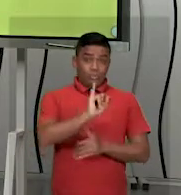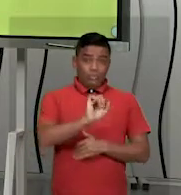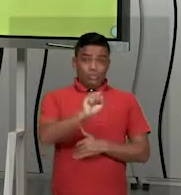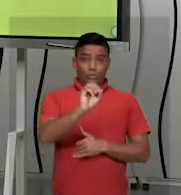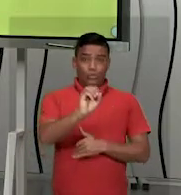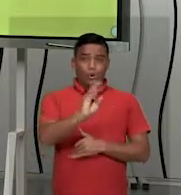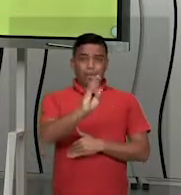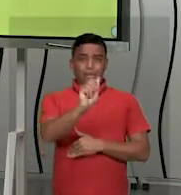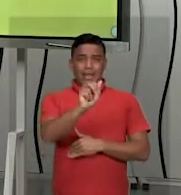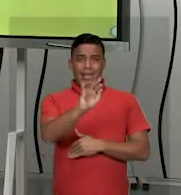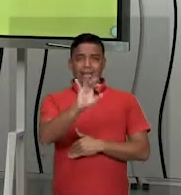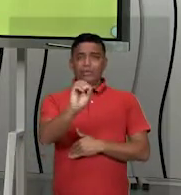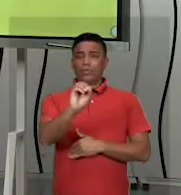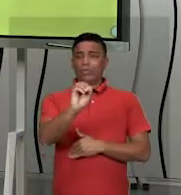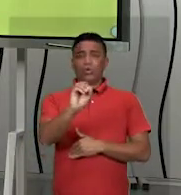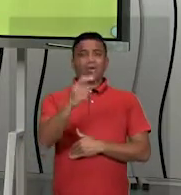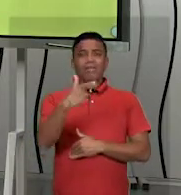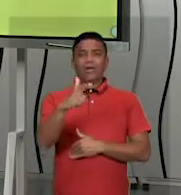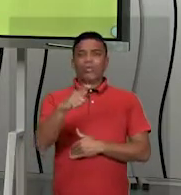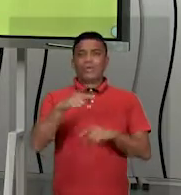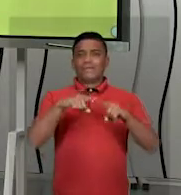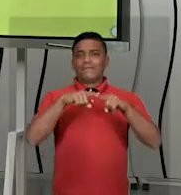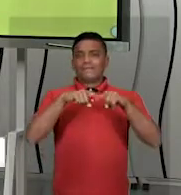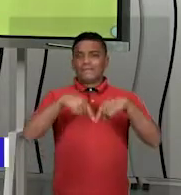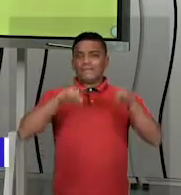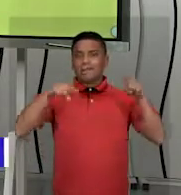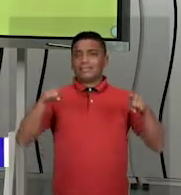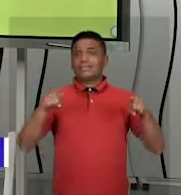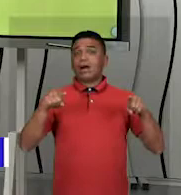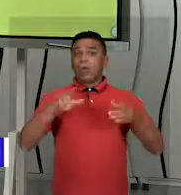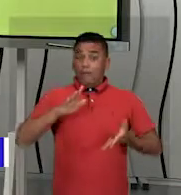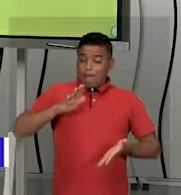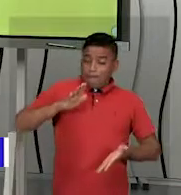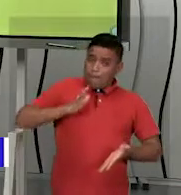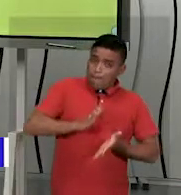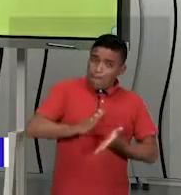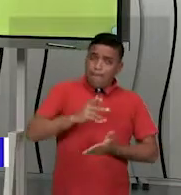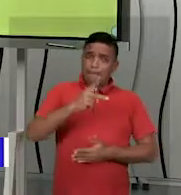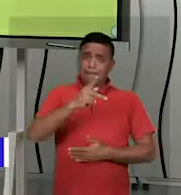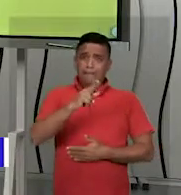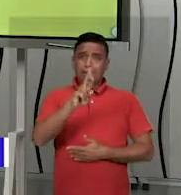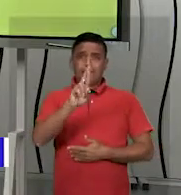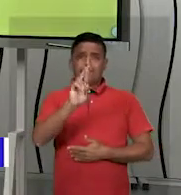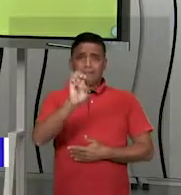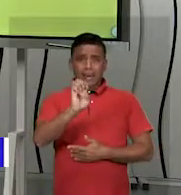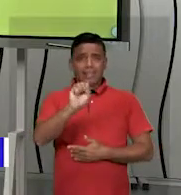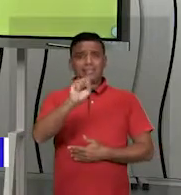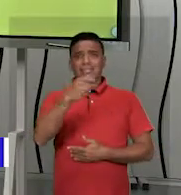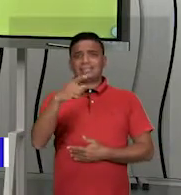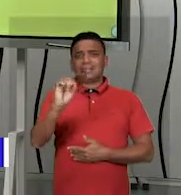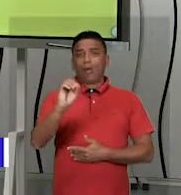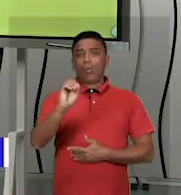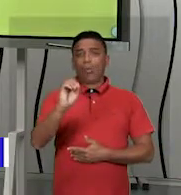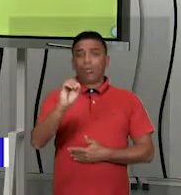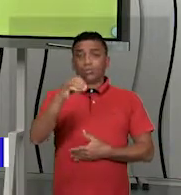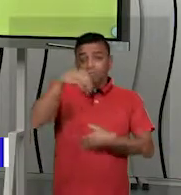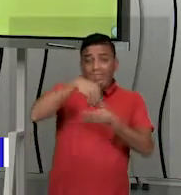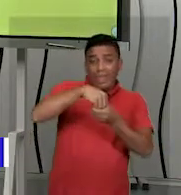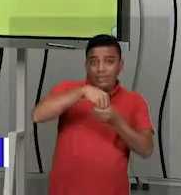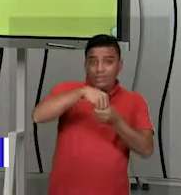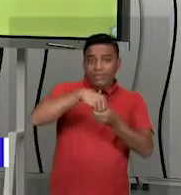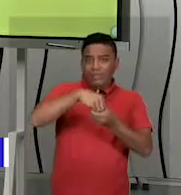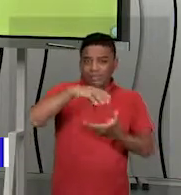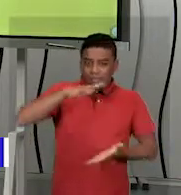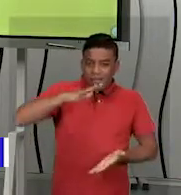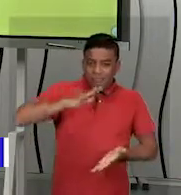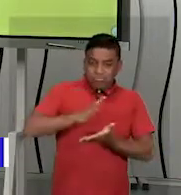há variação da pressão, né? A gente vai ter que a energia interna, né? Como